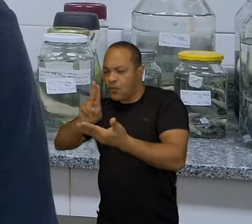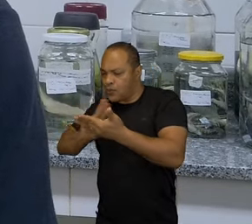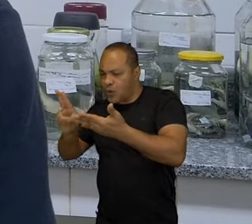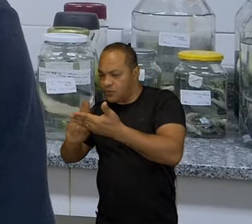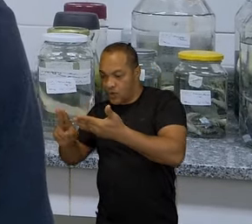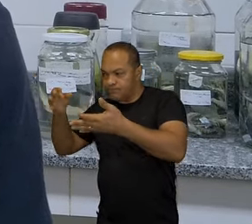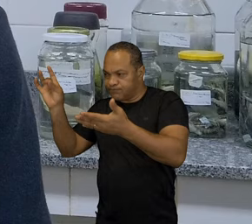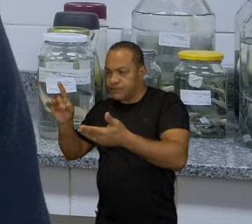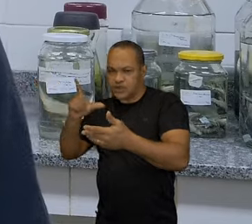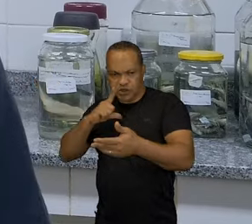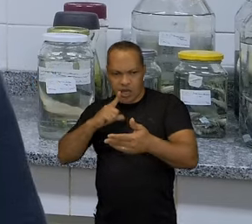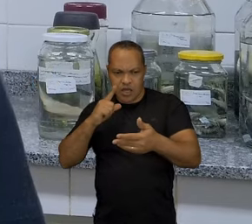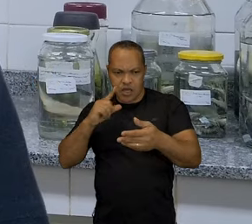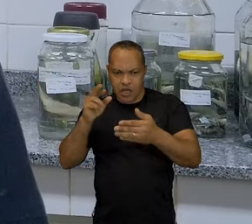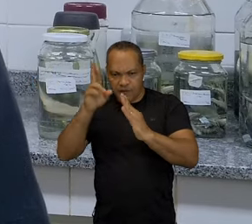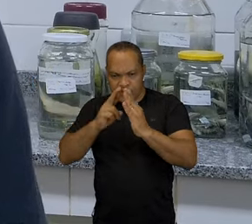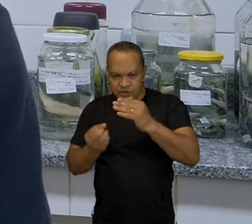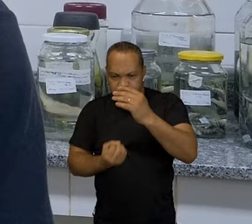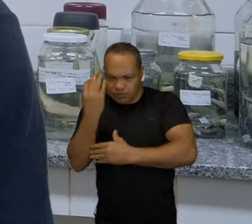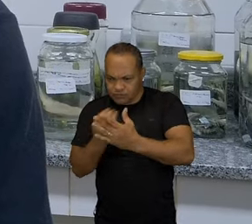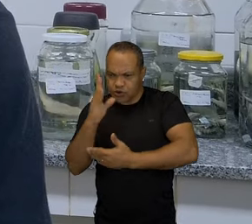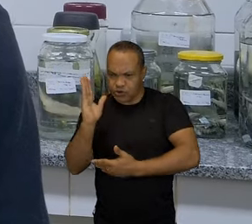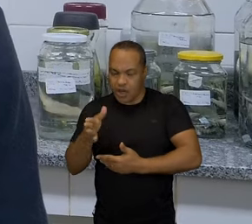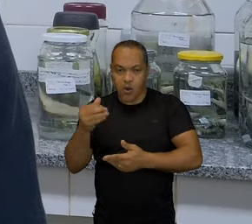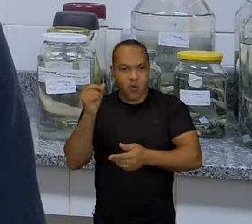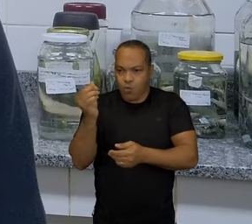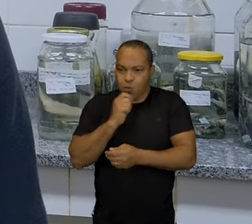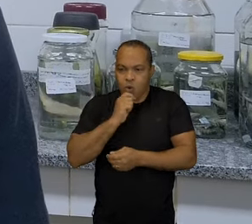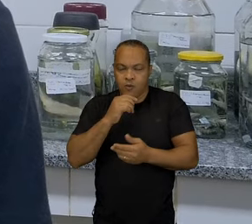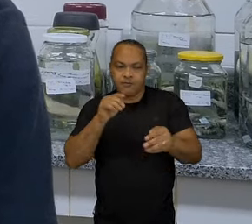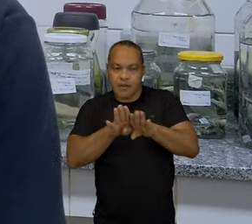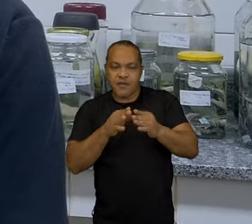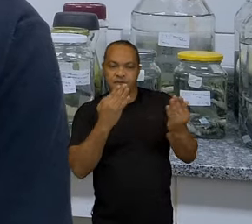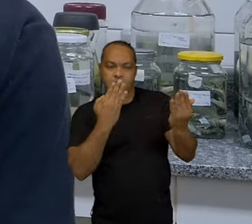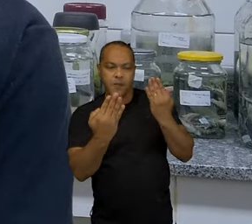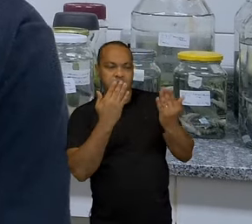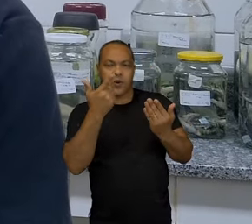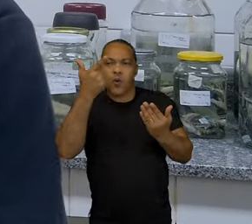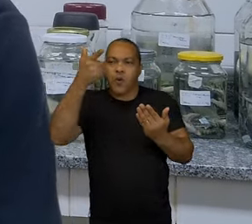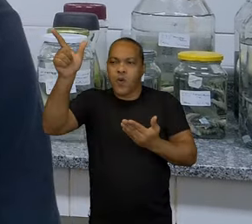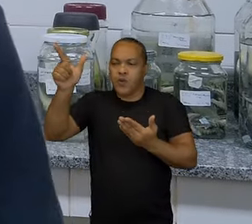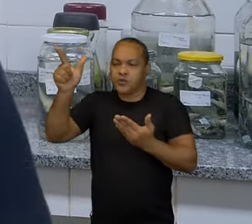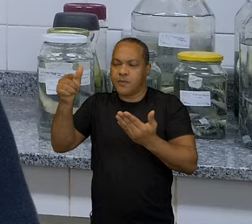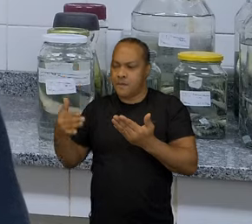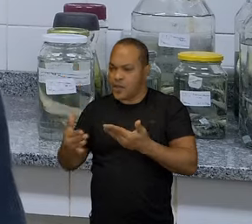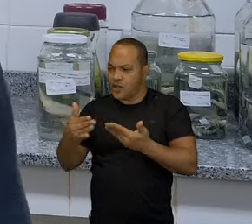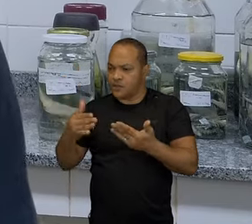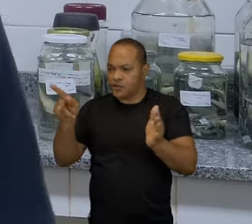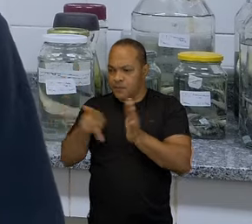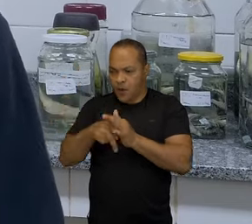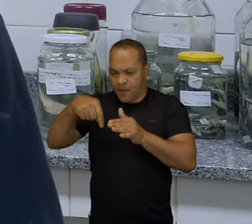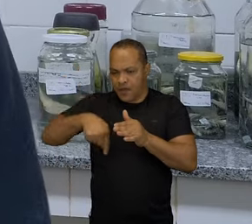né, publicados. E também podemos fazer comparações diretas com outros peixes que